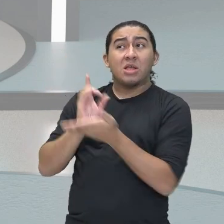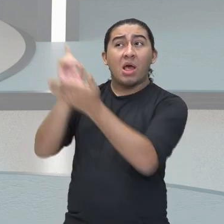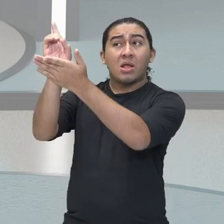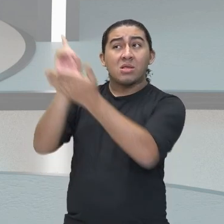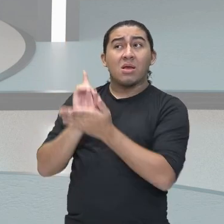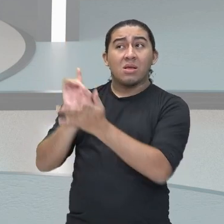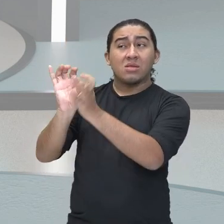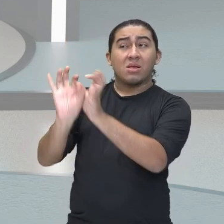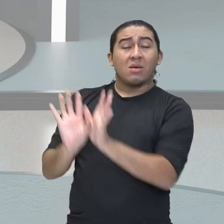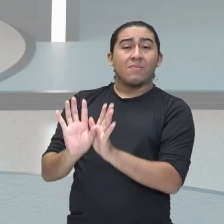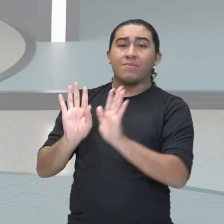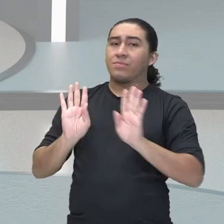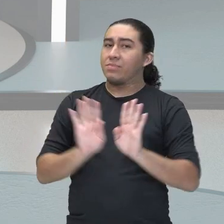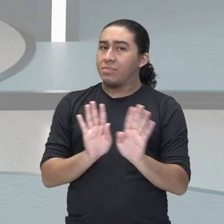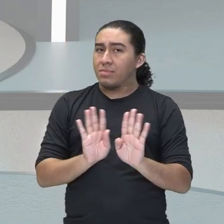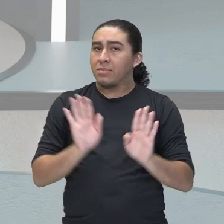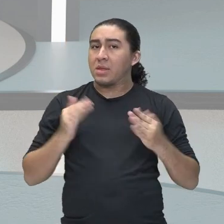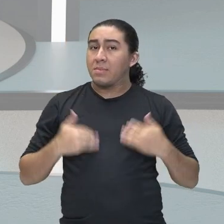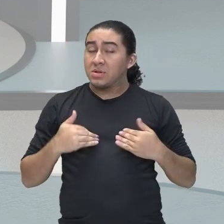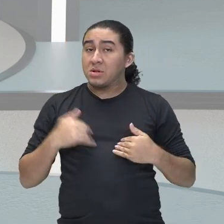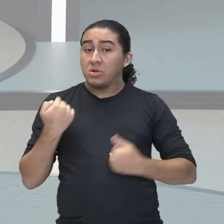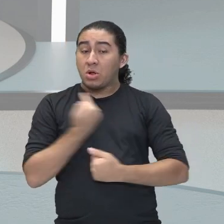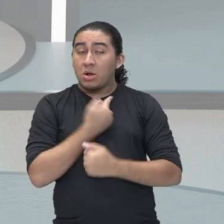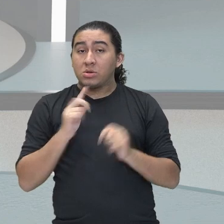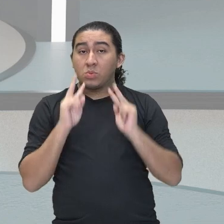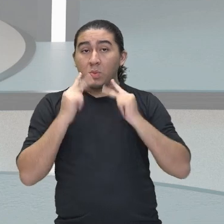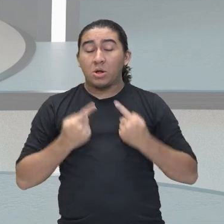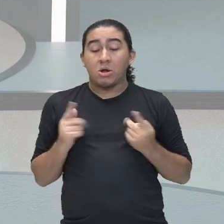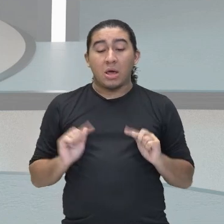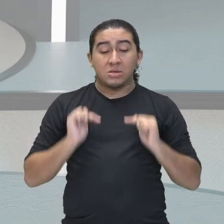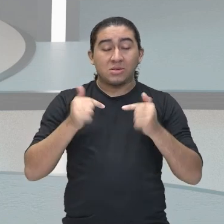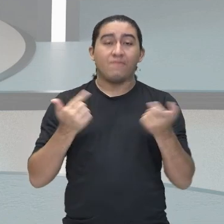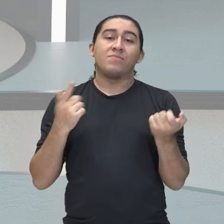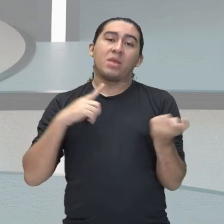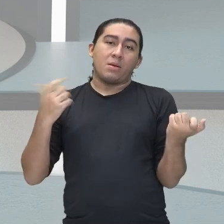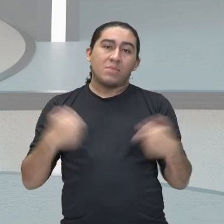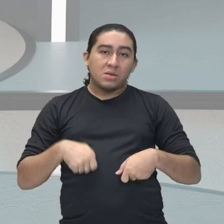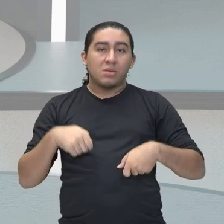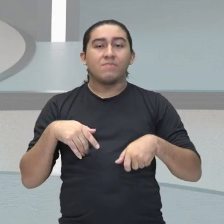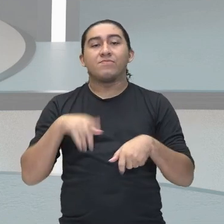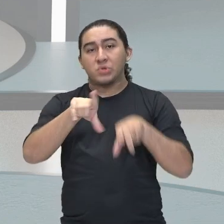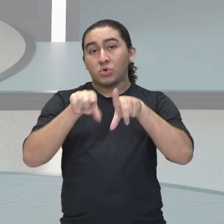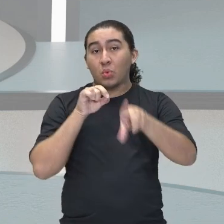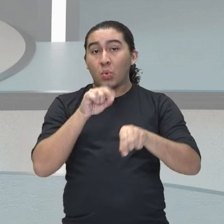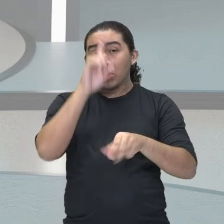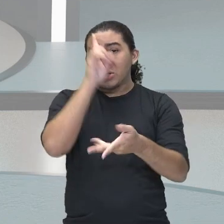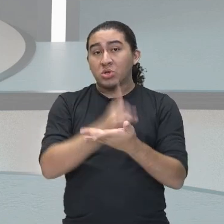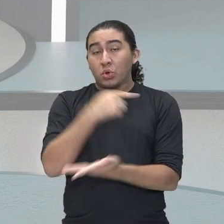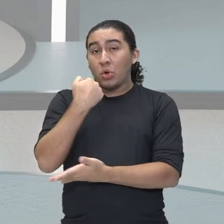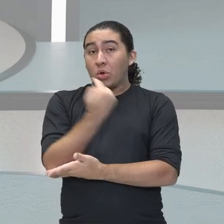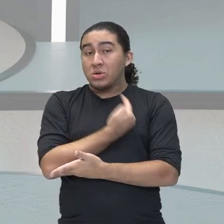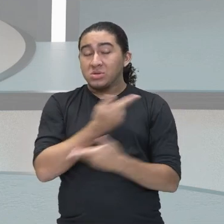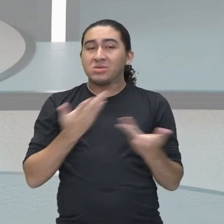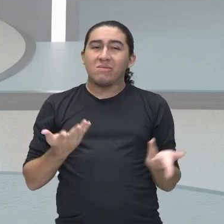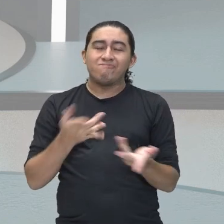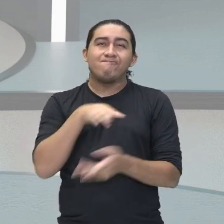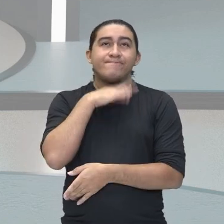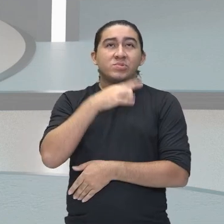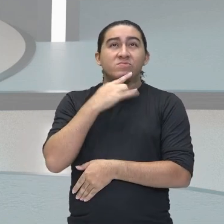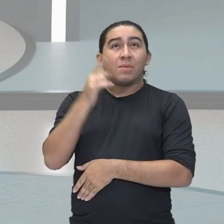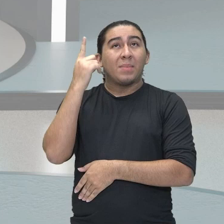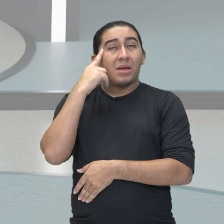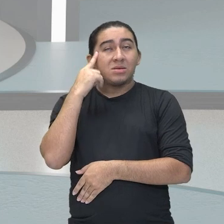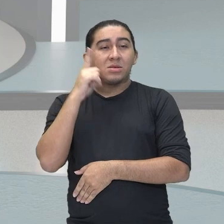fazer a nossa parte, nós temos a capacidade de tomar decisões. Então fica aquela questão